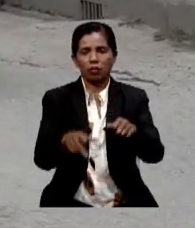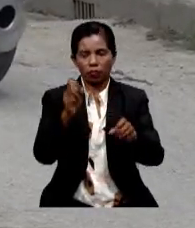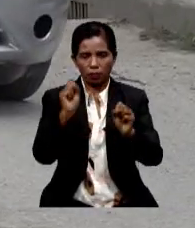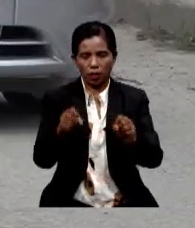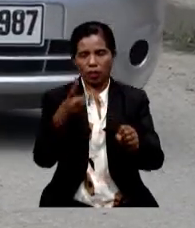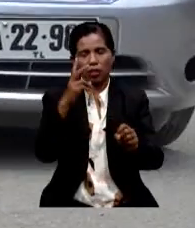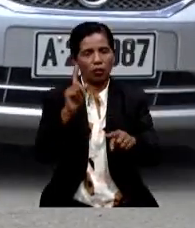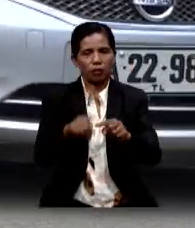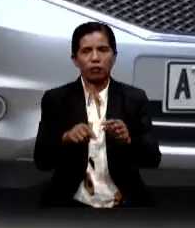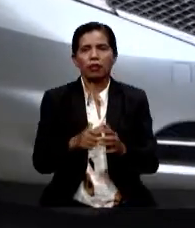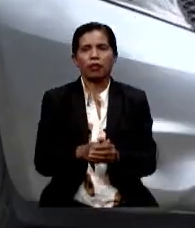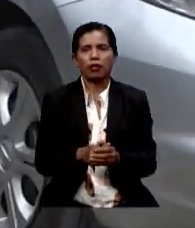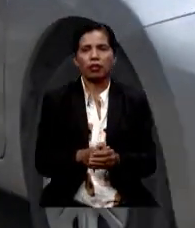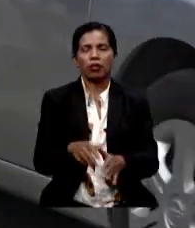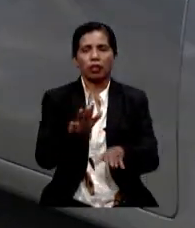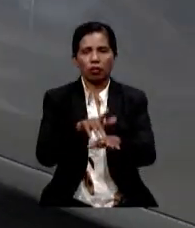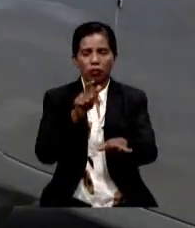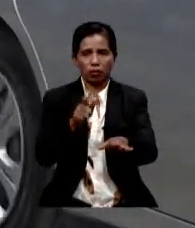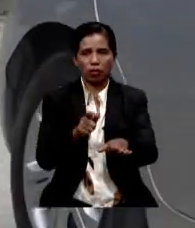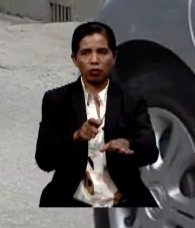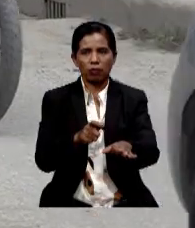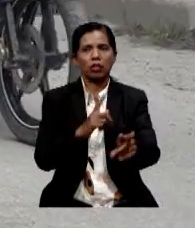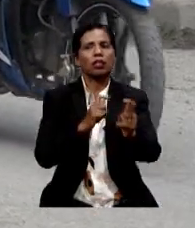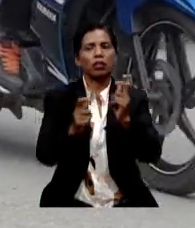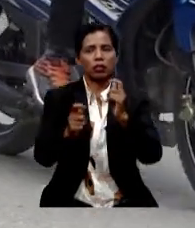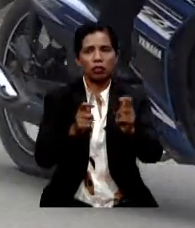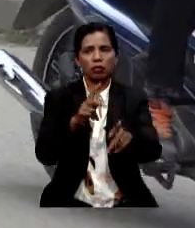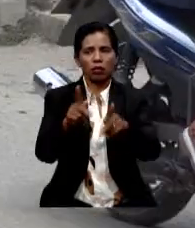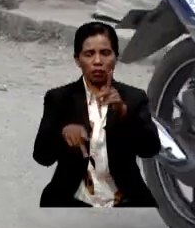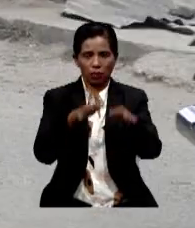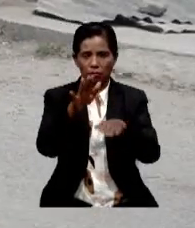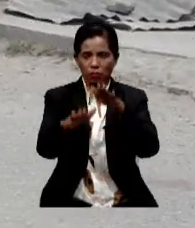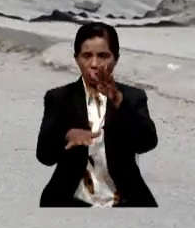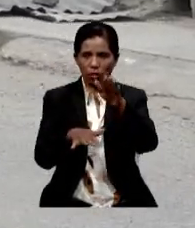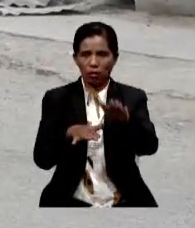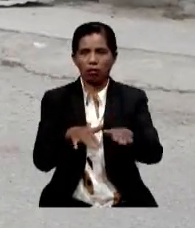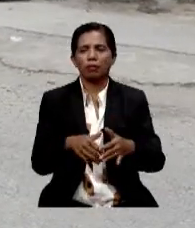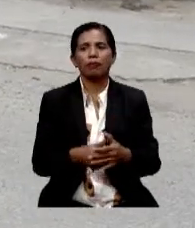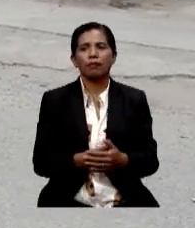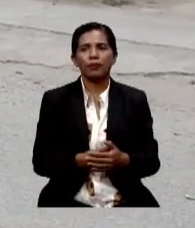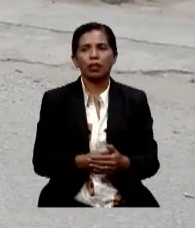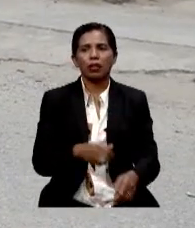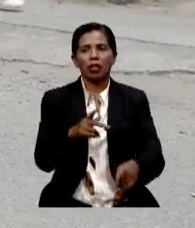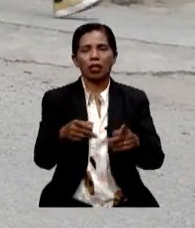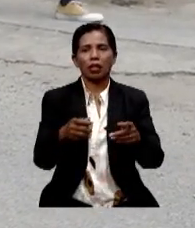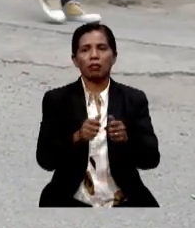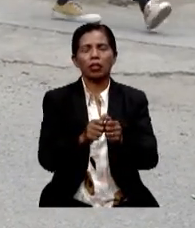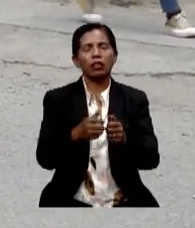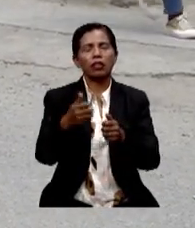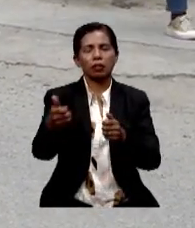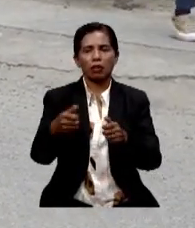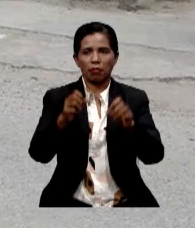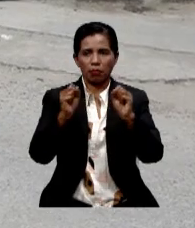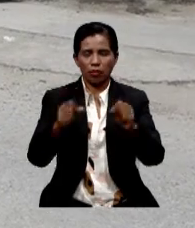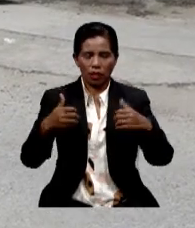tamba ne afeta ba trafiku ou ema lao ema daruma ema sesfil ba estrada bela